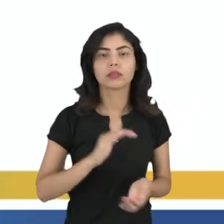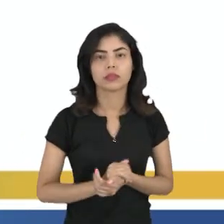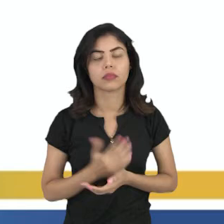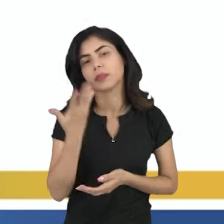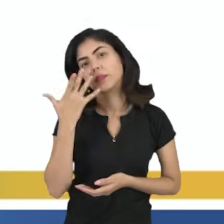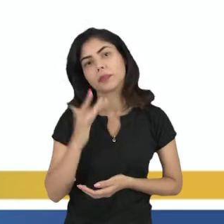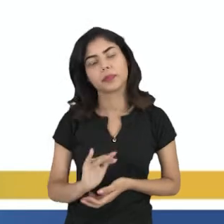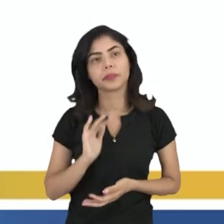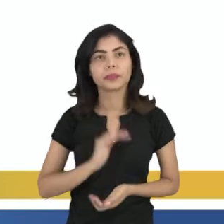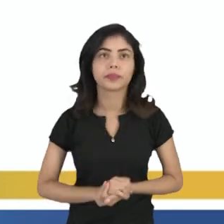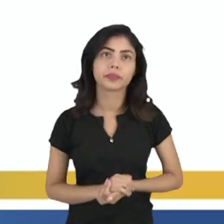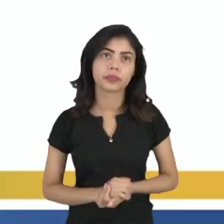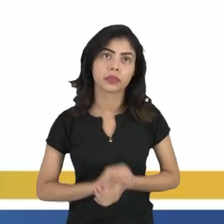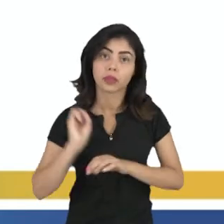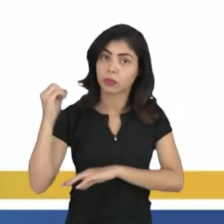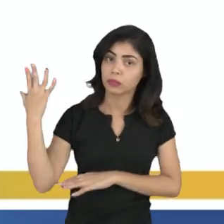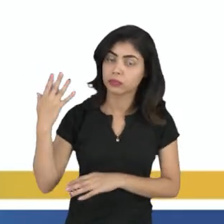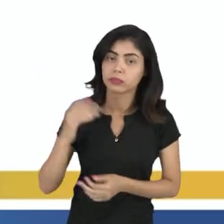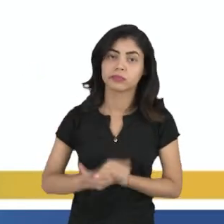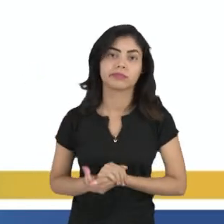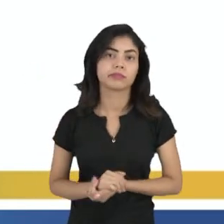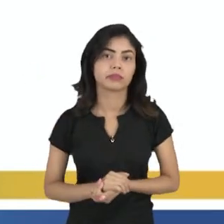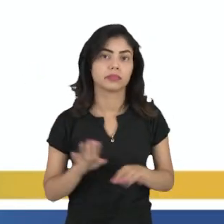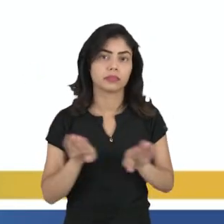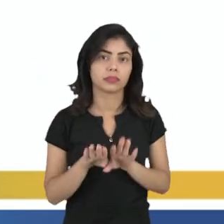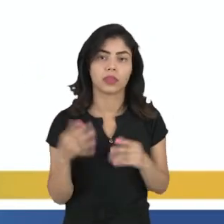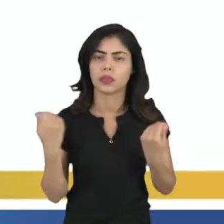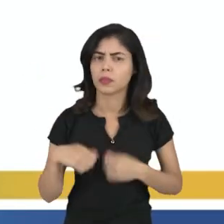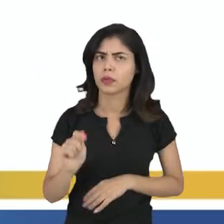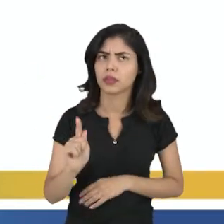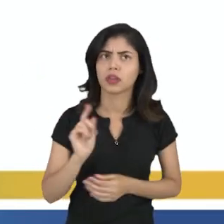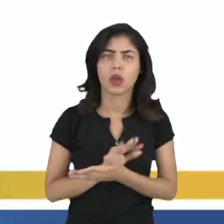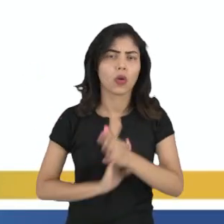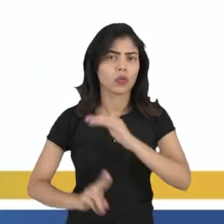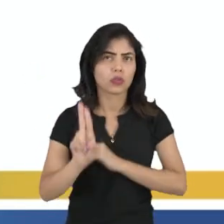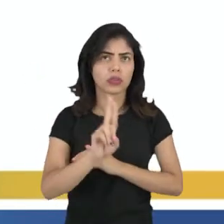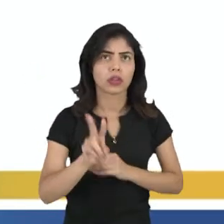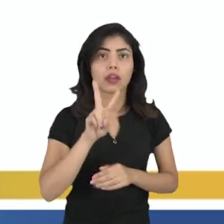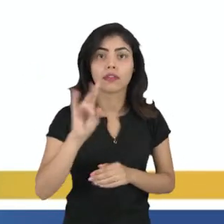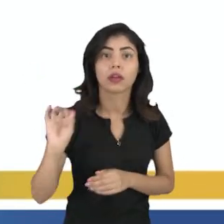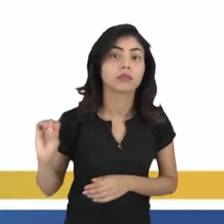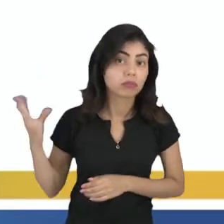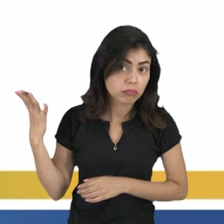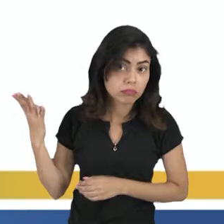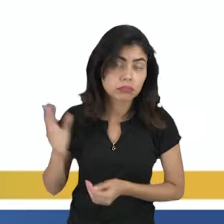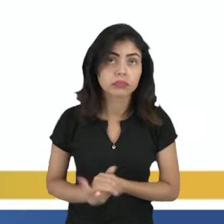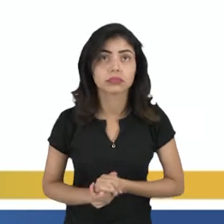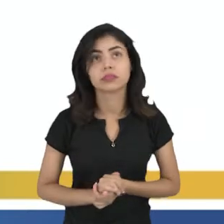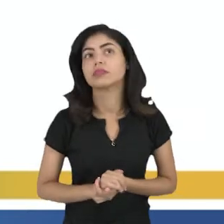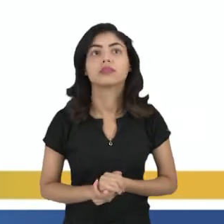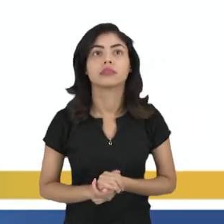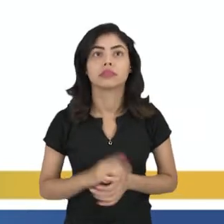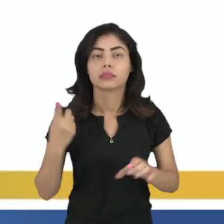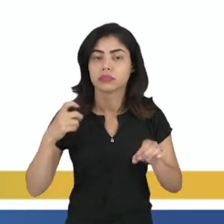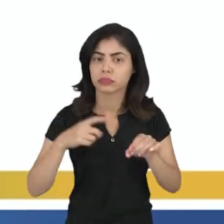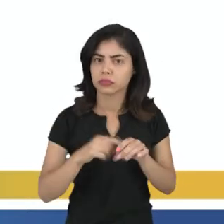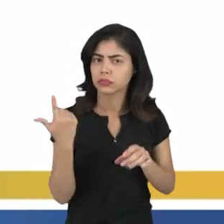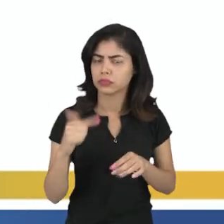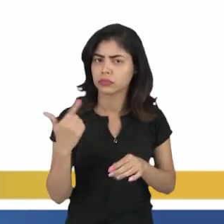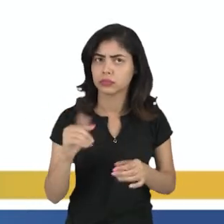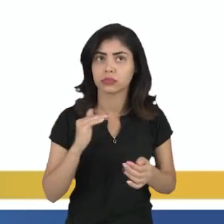embrião. Caso não haja necessidade do endométrio ser utilizado, o que vai acontecer? Não aconteceu